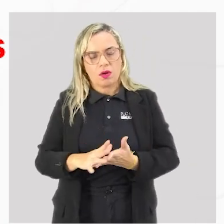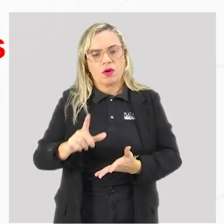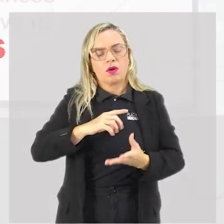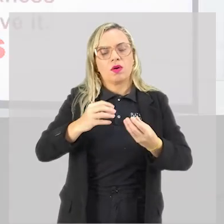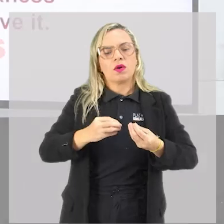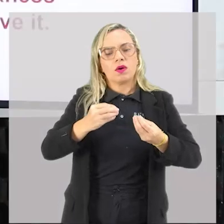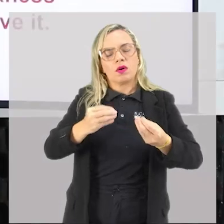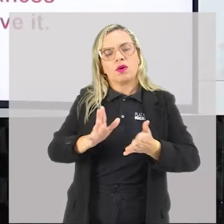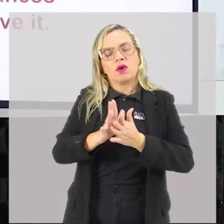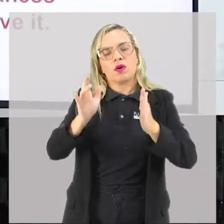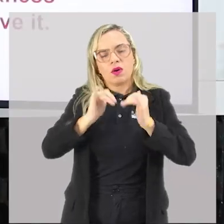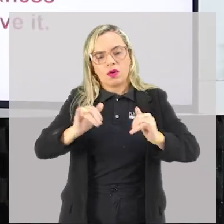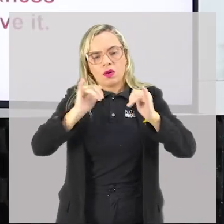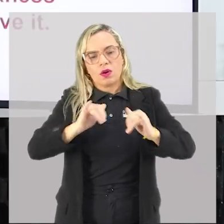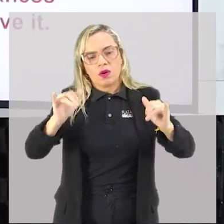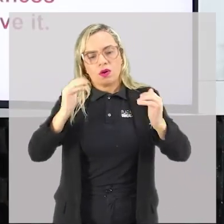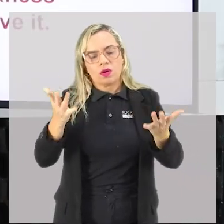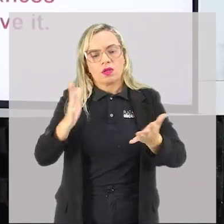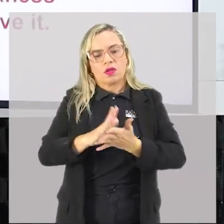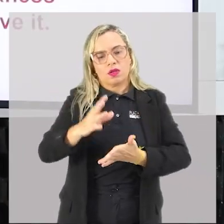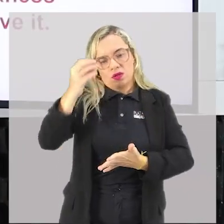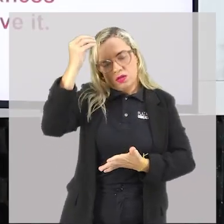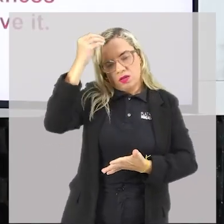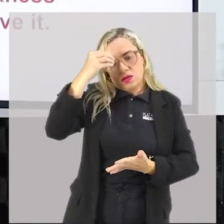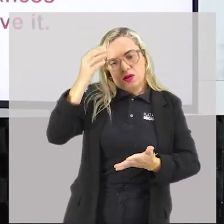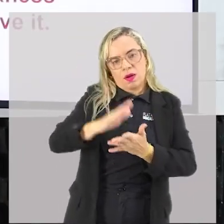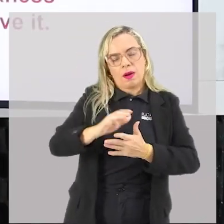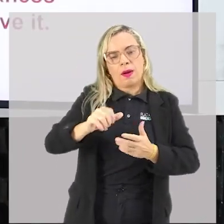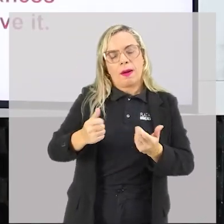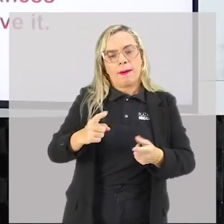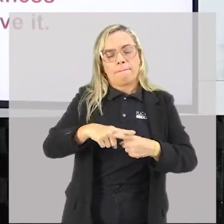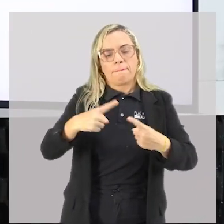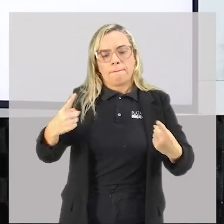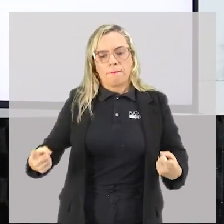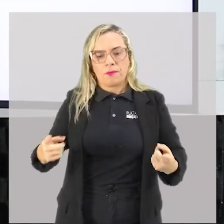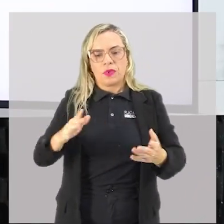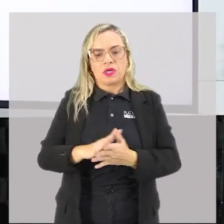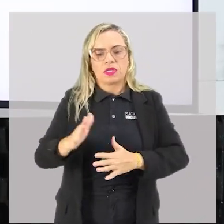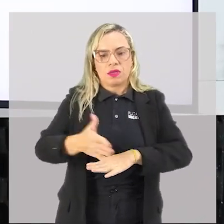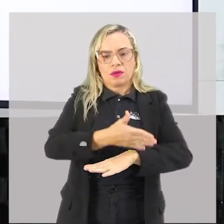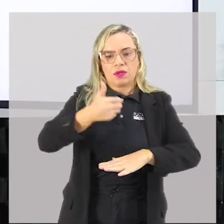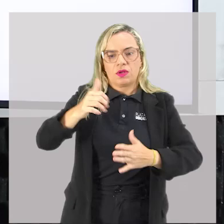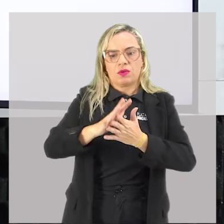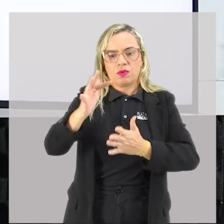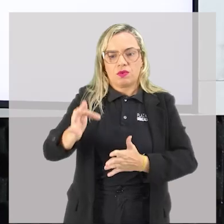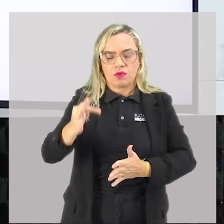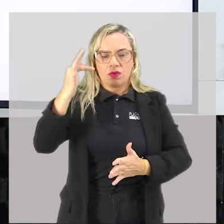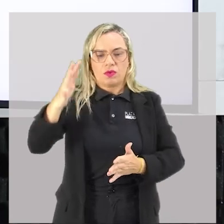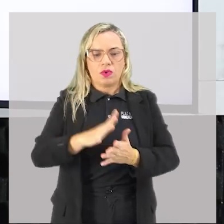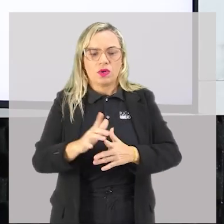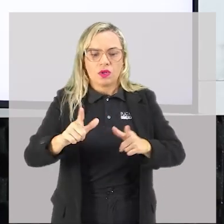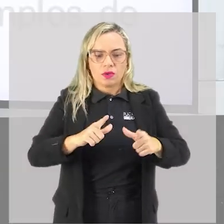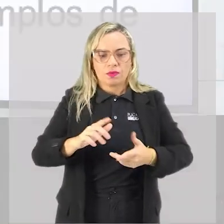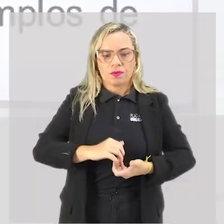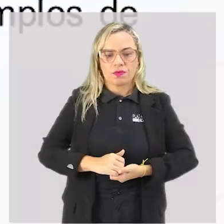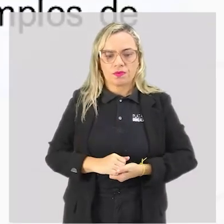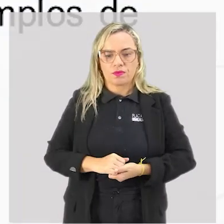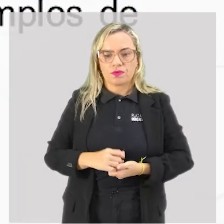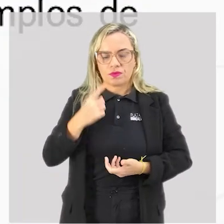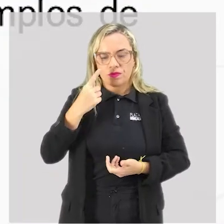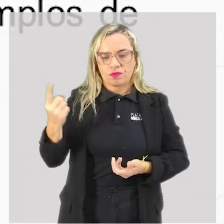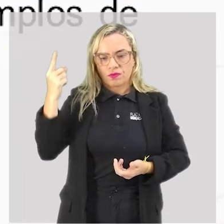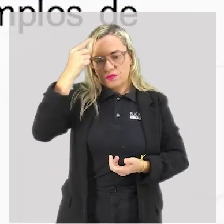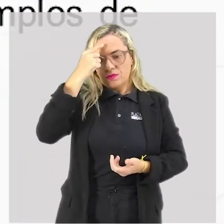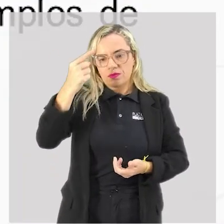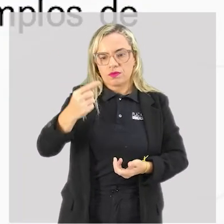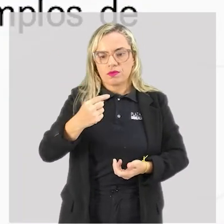que demonstra algum tipo de fraqueza, mas que pode ser revertido para algo que você está melhorando, que você está trabalhando. Aqui nós temos uma